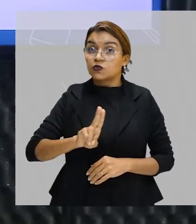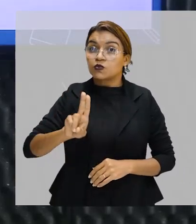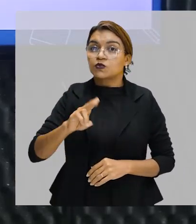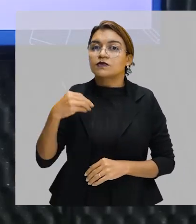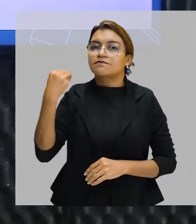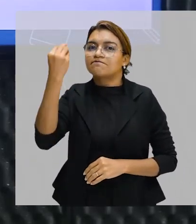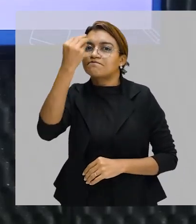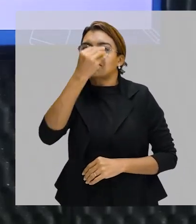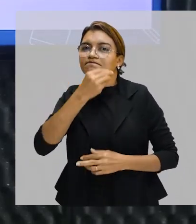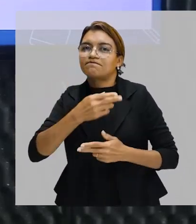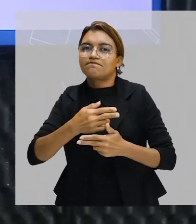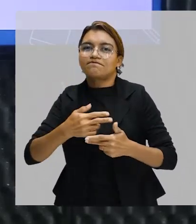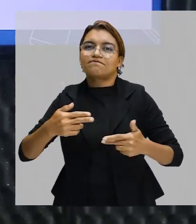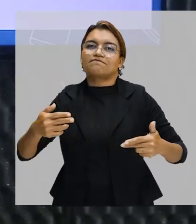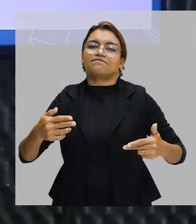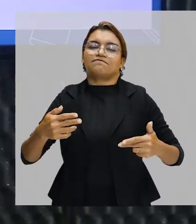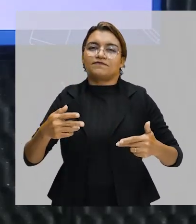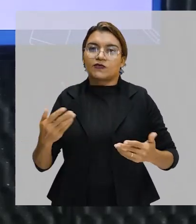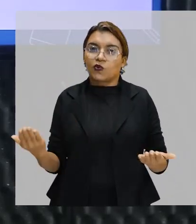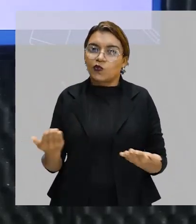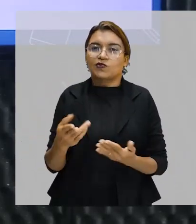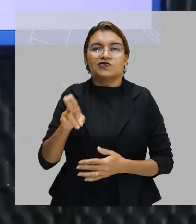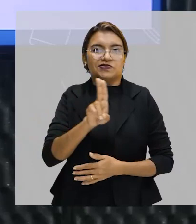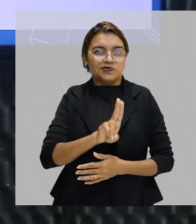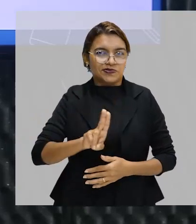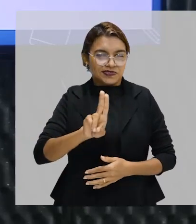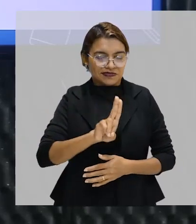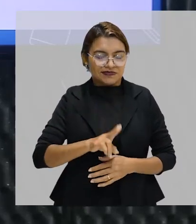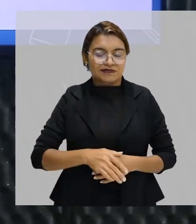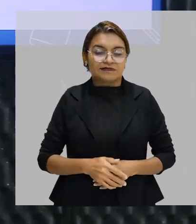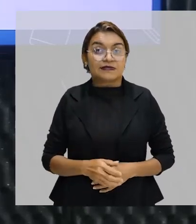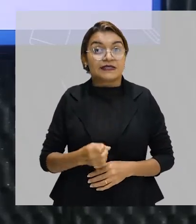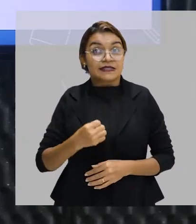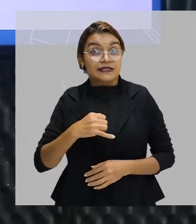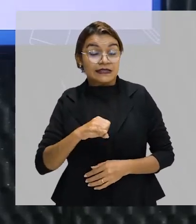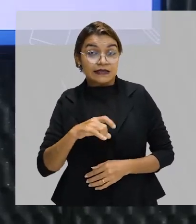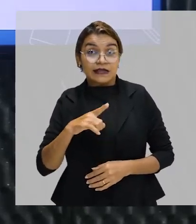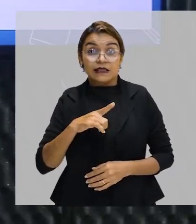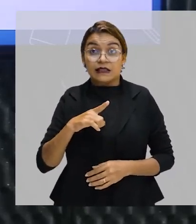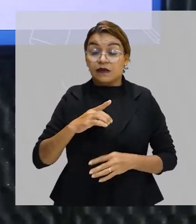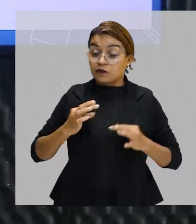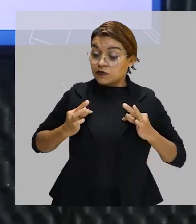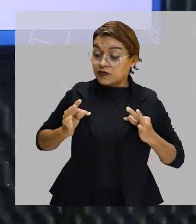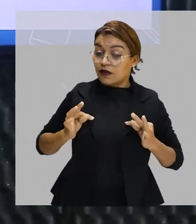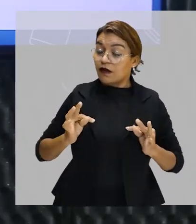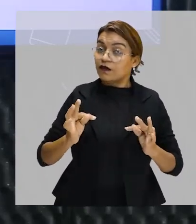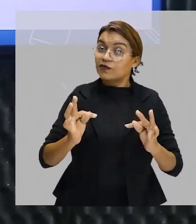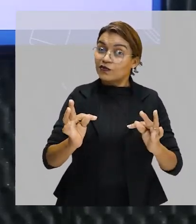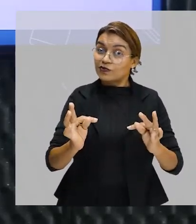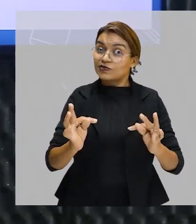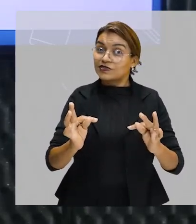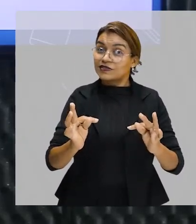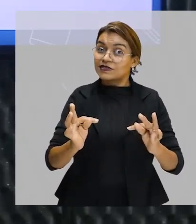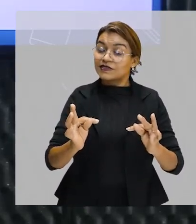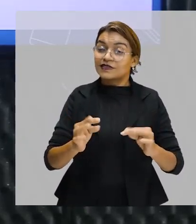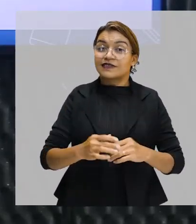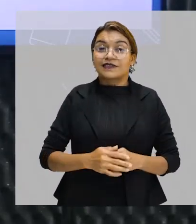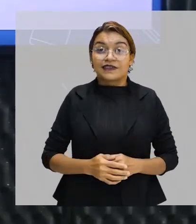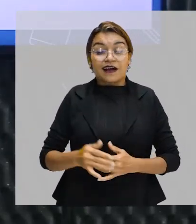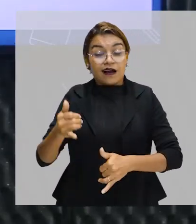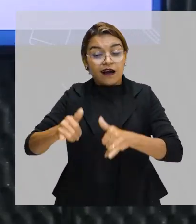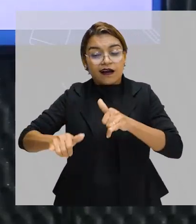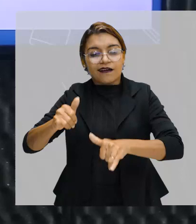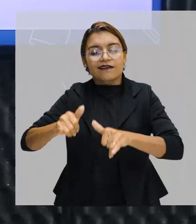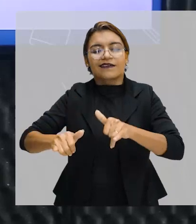cosméticos a que temos acesso atualmente. E se nós temos tecnologia, certo? A